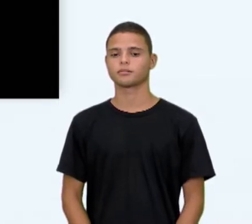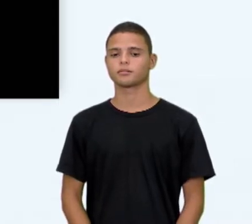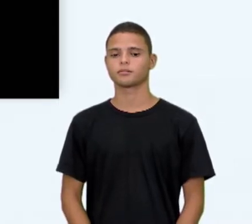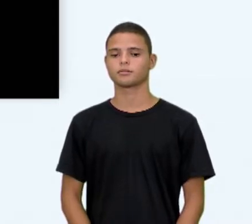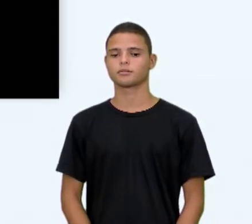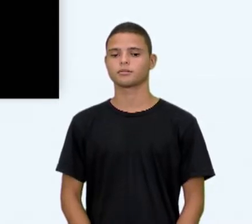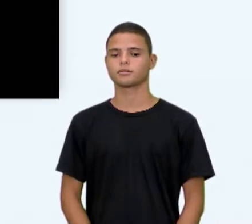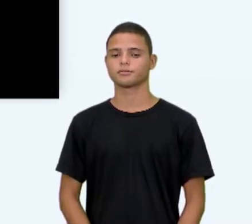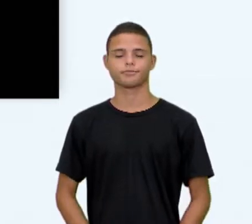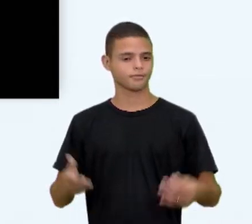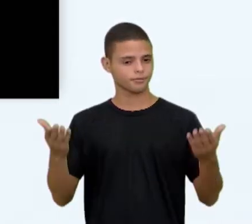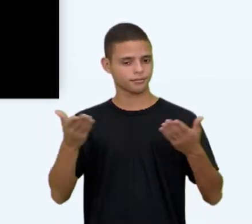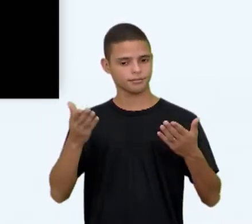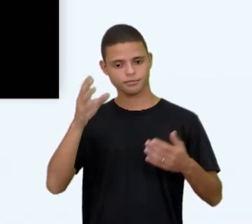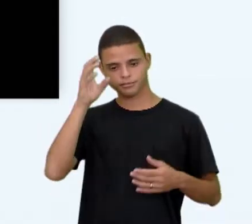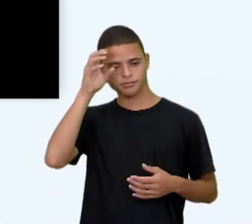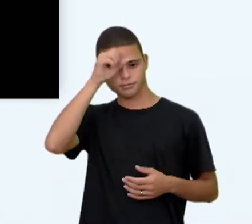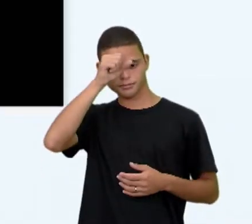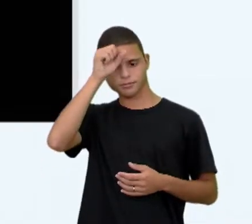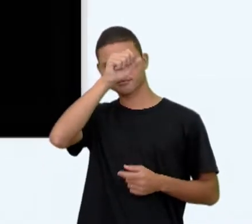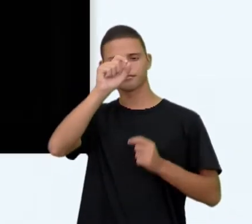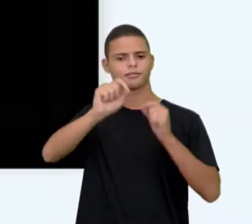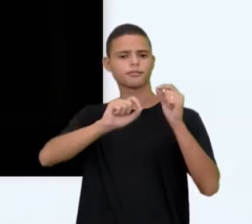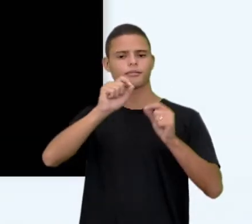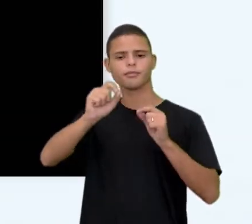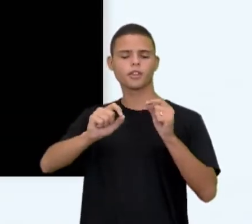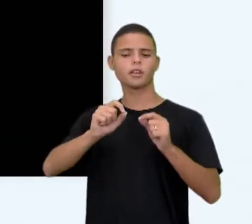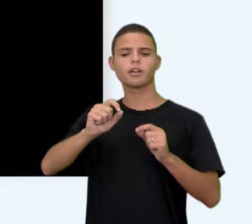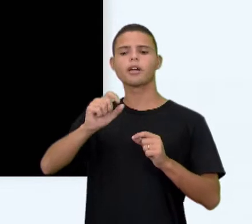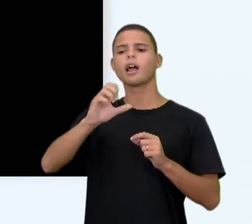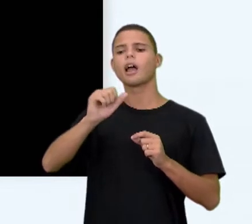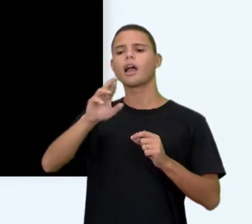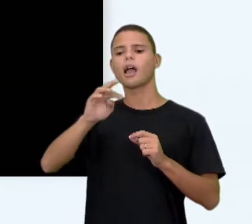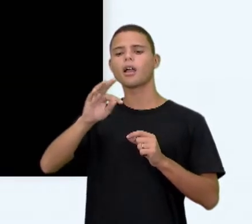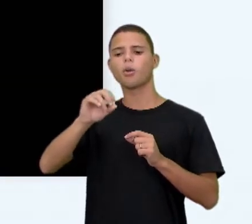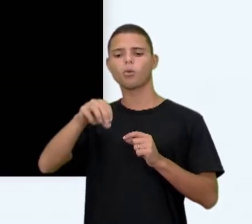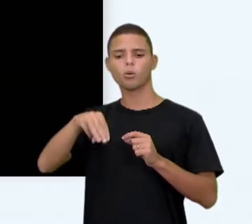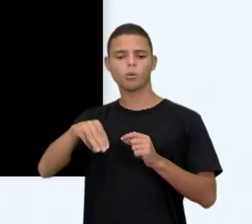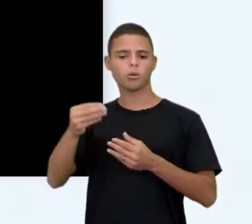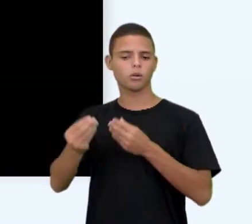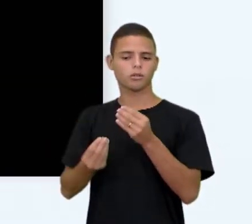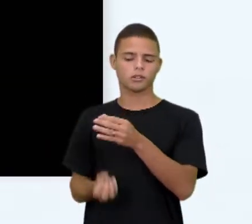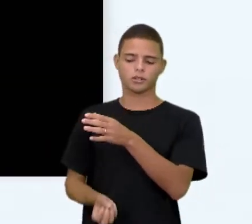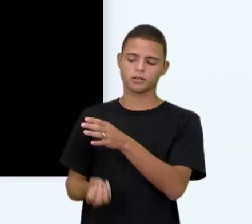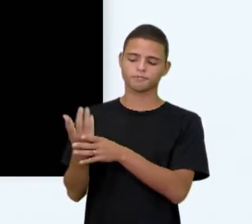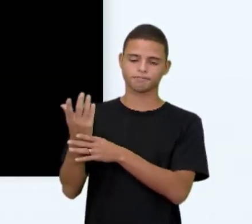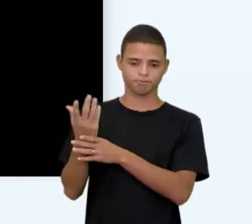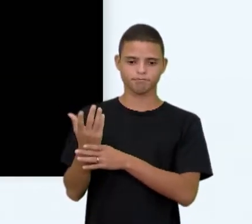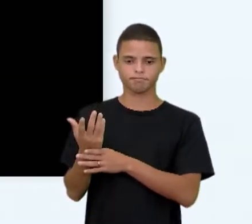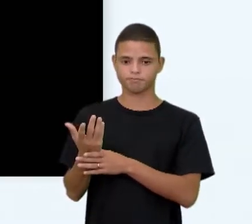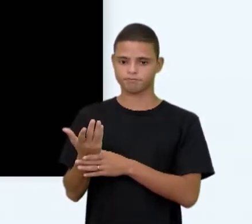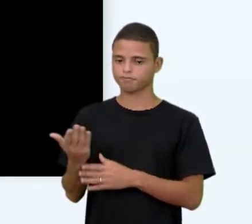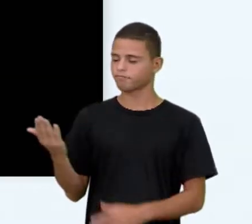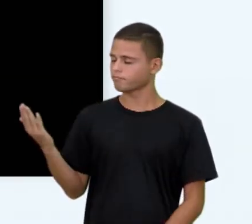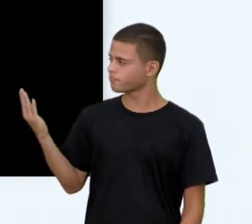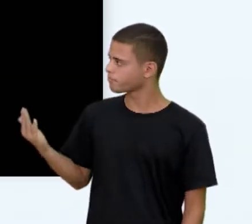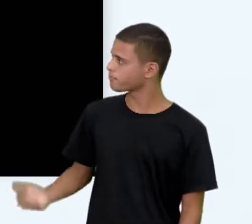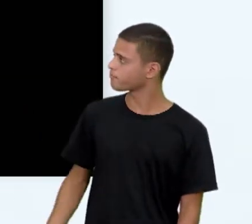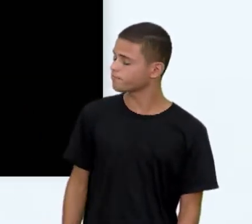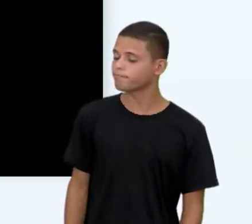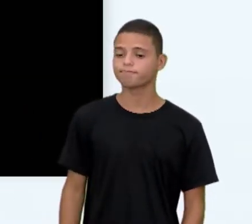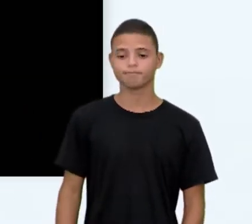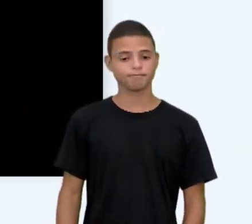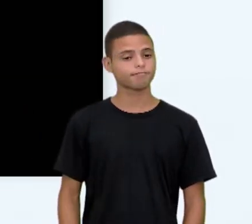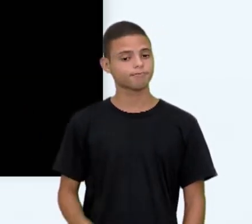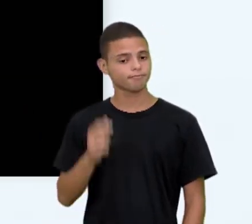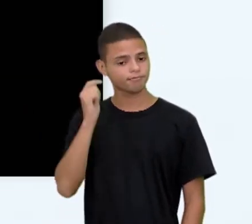De hoje iremos aprender sobre o que são cartoons e como podemos criá-los. Nesta imagem podemos notar